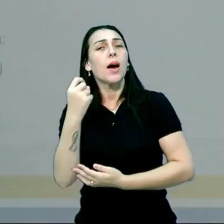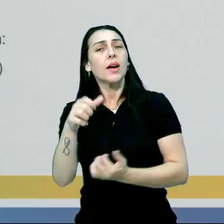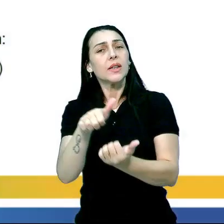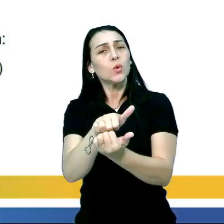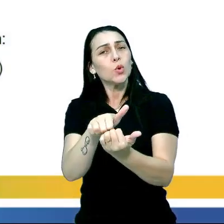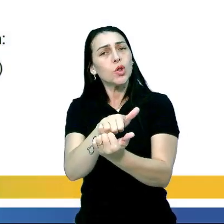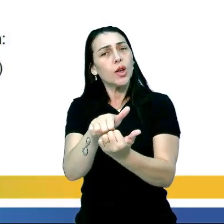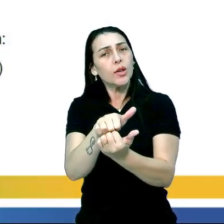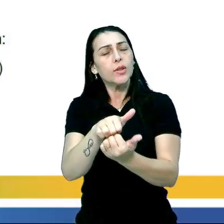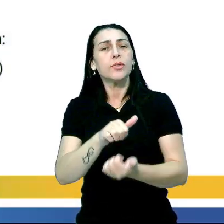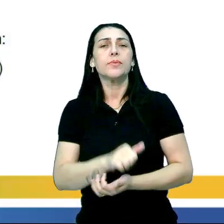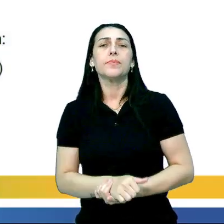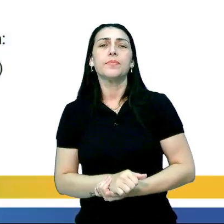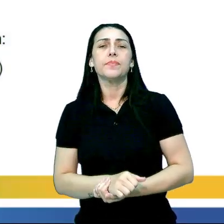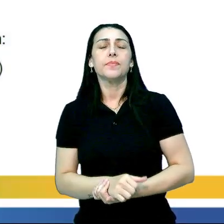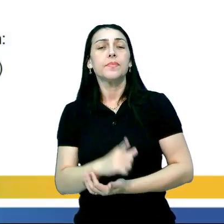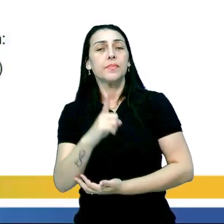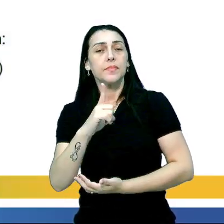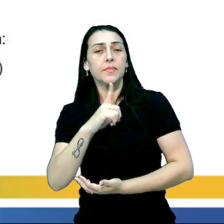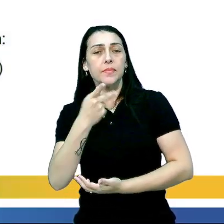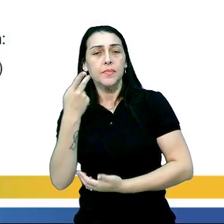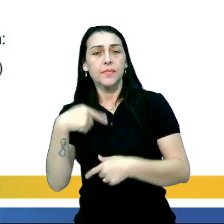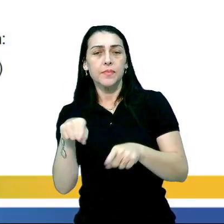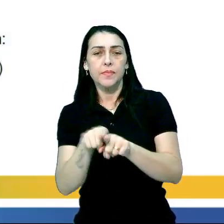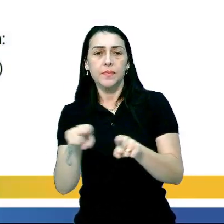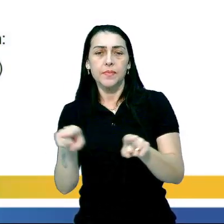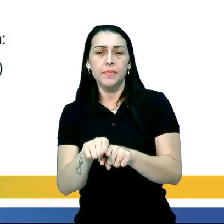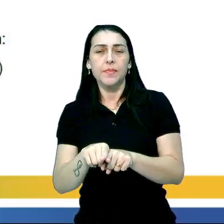Dos dentes. E aí ele diz assim,